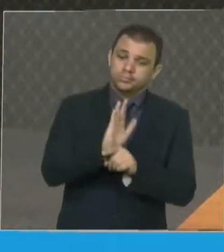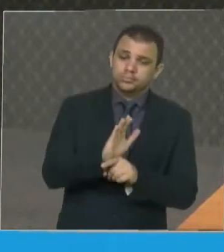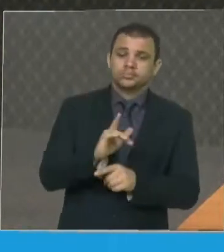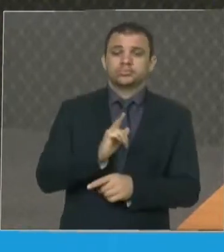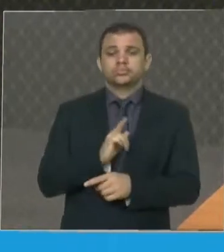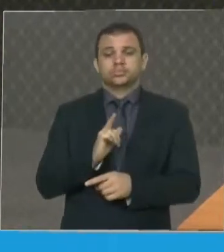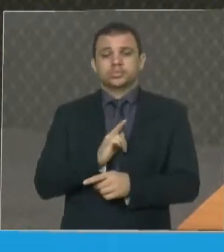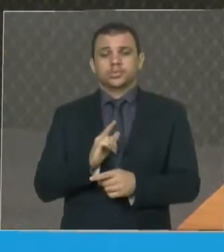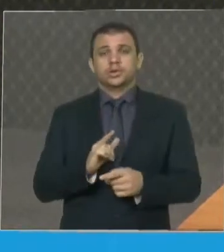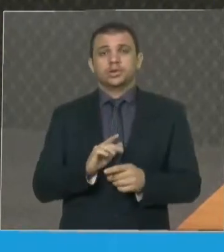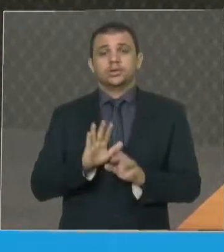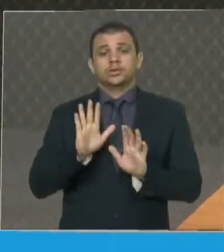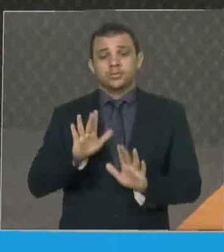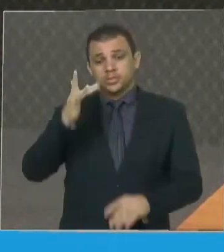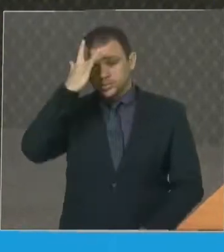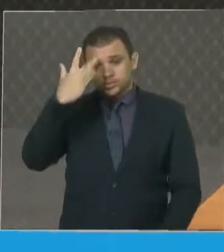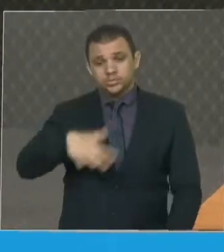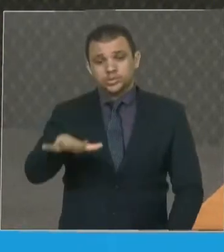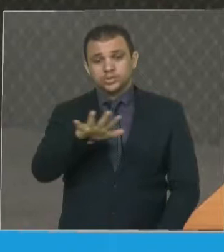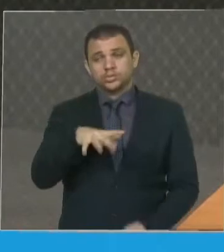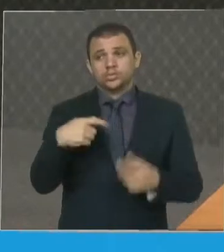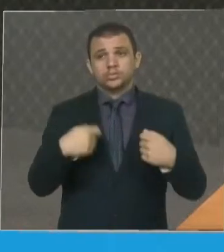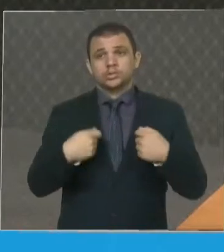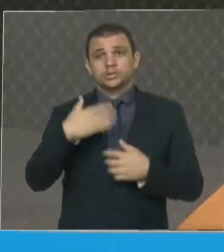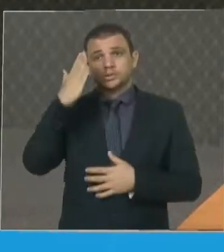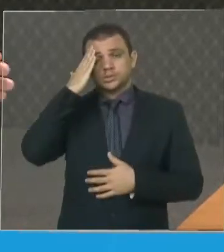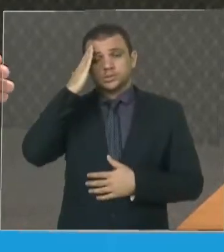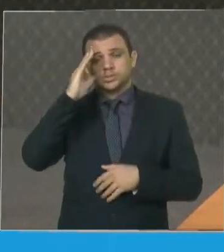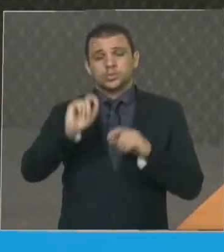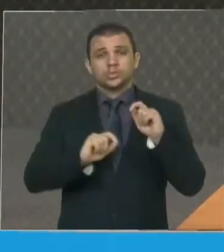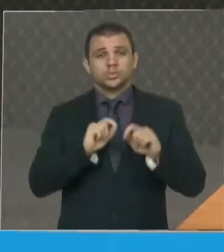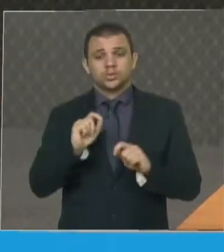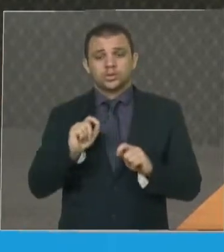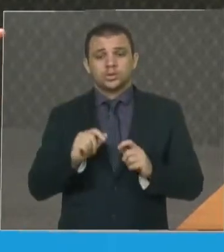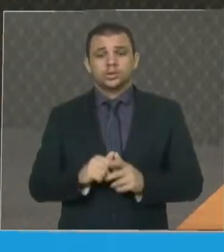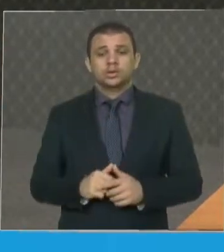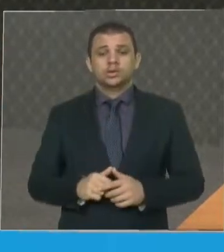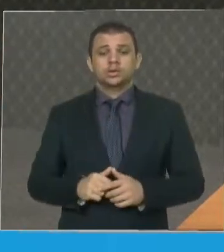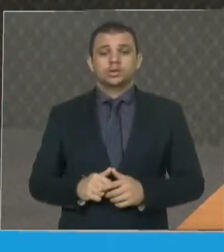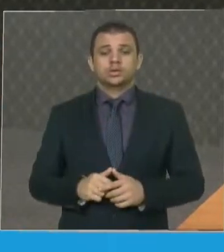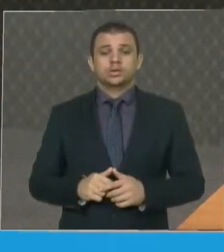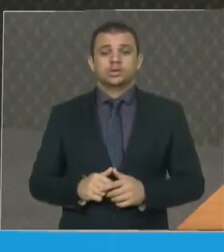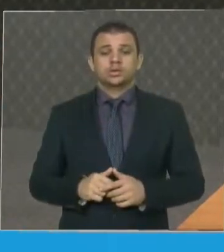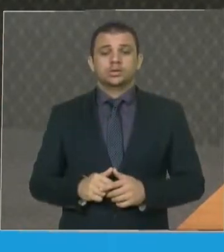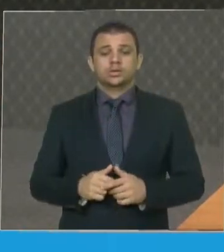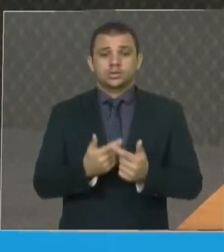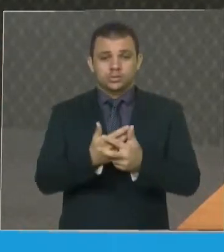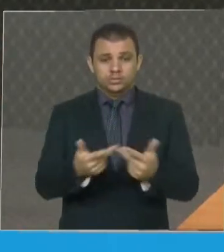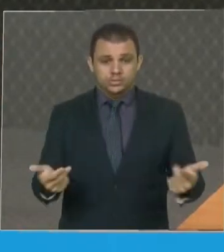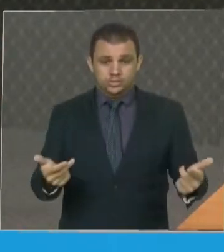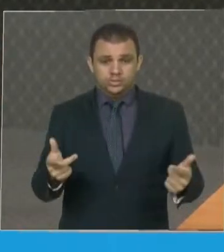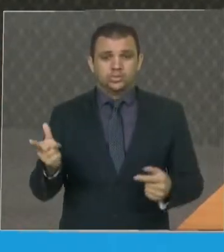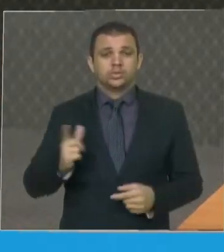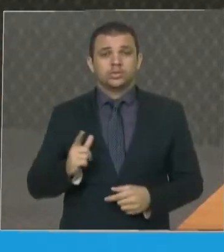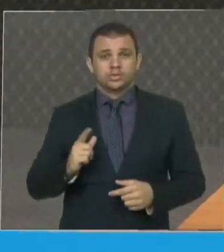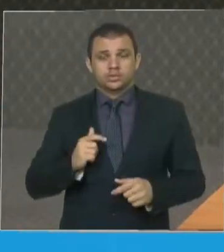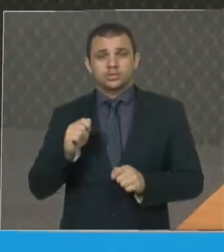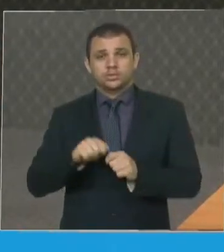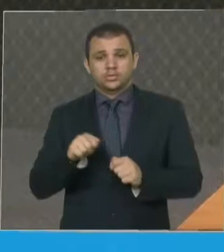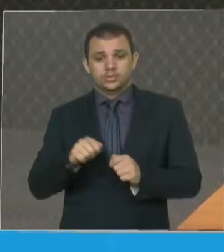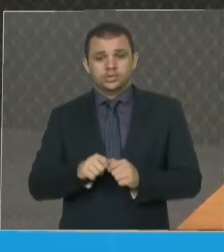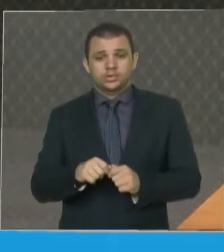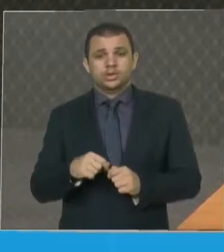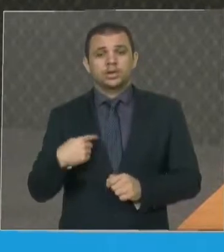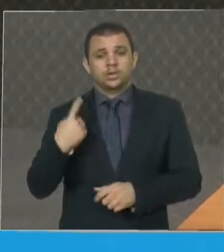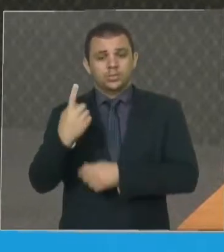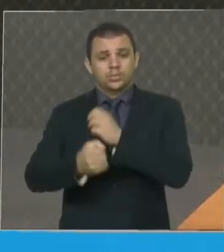Mas pessoas devem saber que essas proceduras, procedimento, isso não é coisa de um ano. Quando